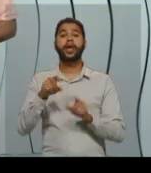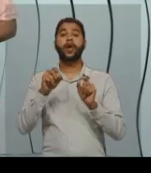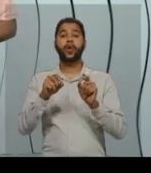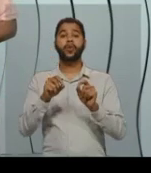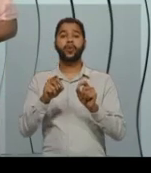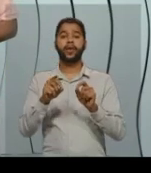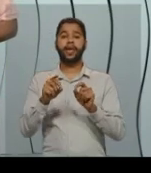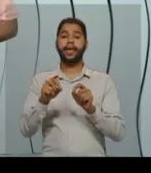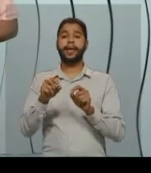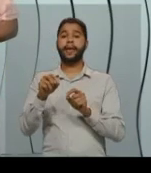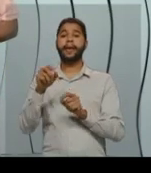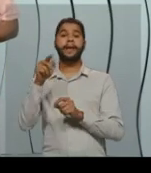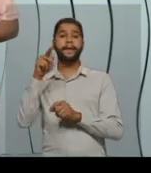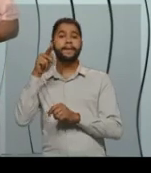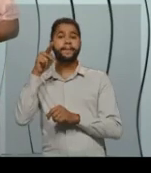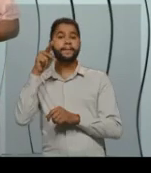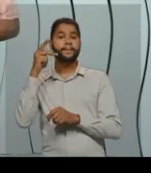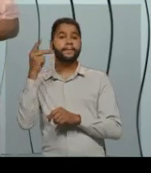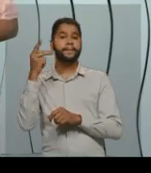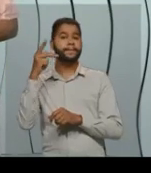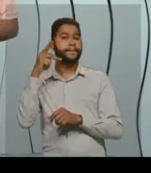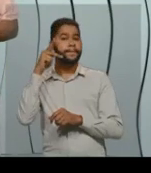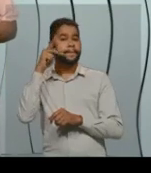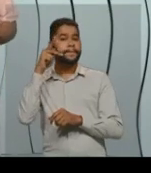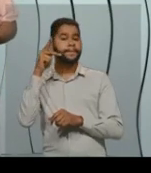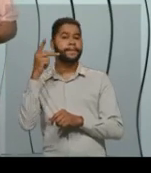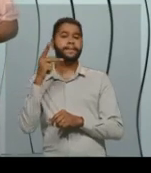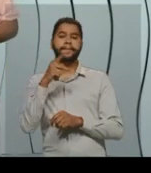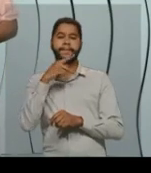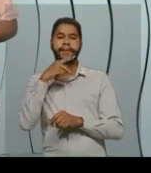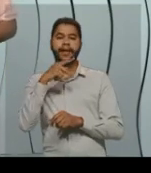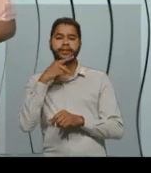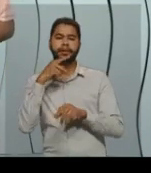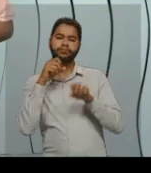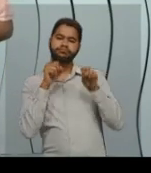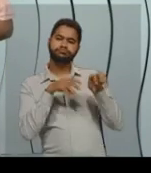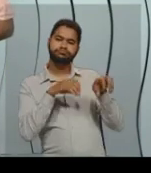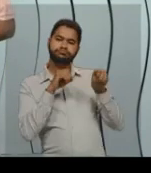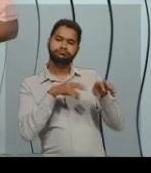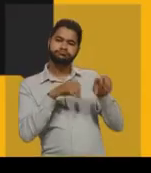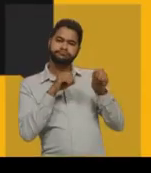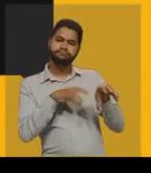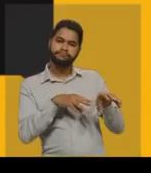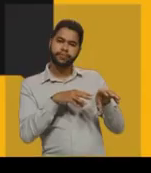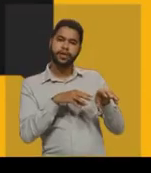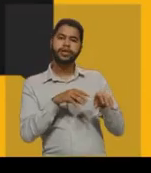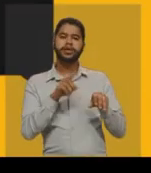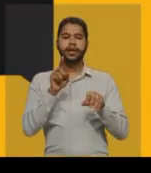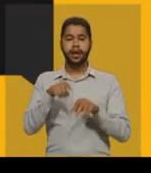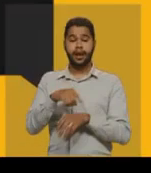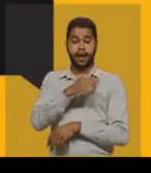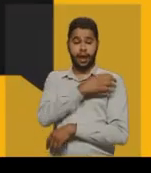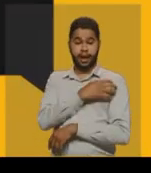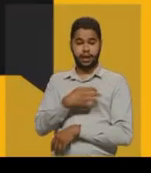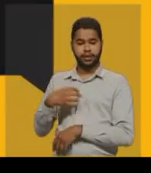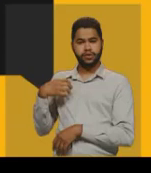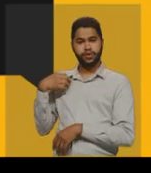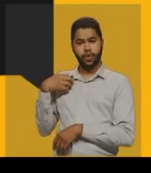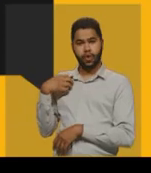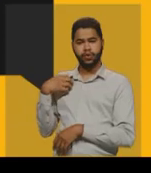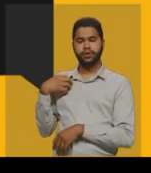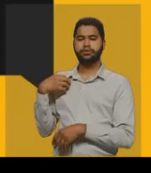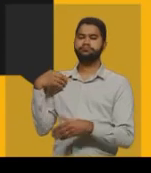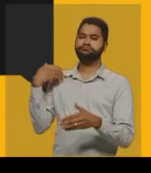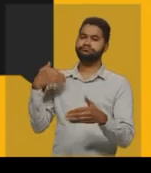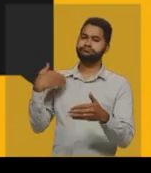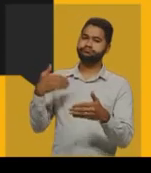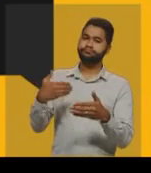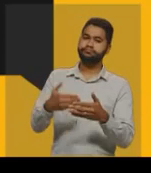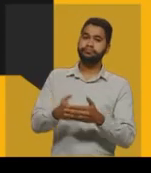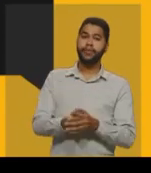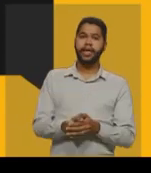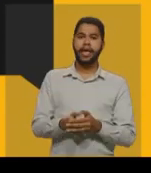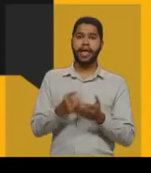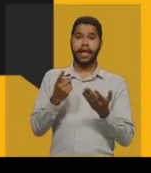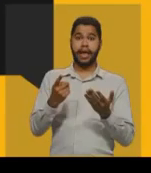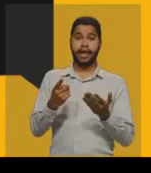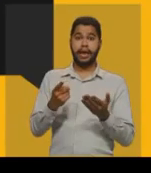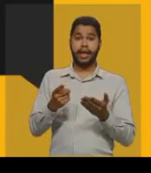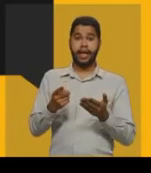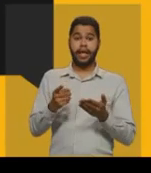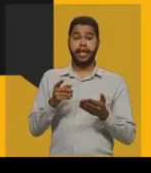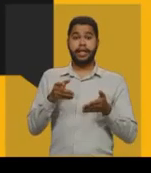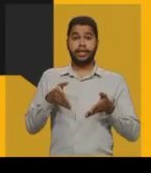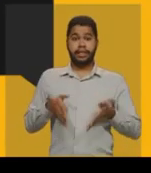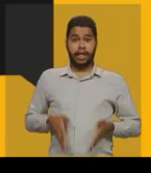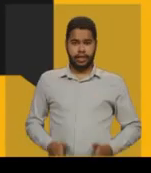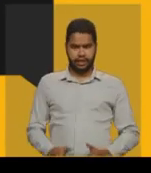e que viveu na Grécia clássica, na Grécia antiga. O Aristóteles, ele não é ateniense, ele